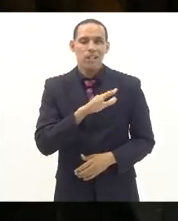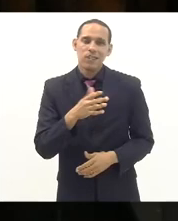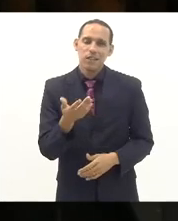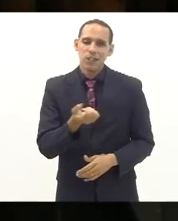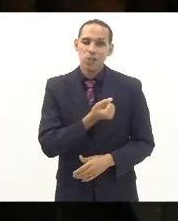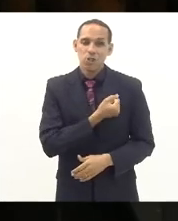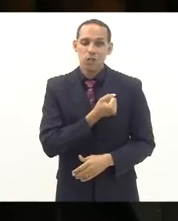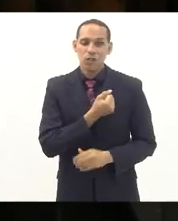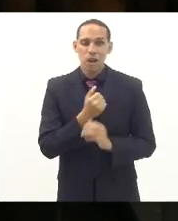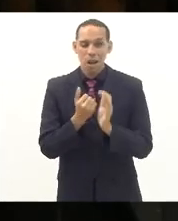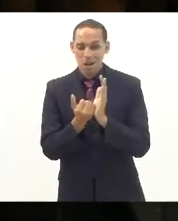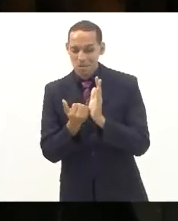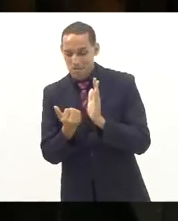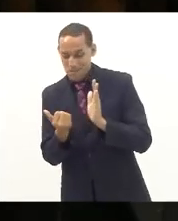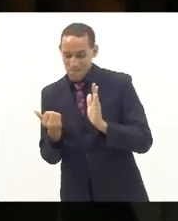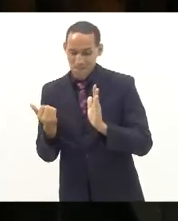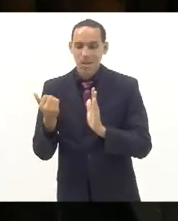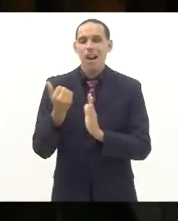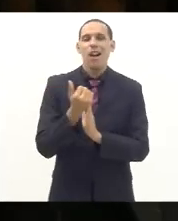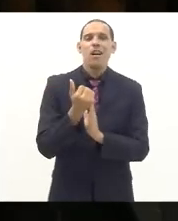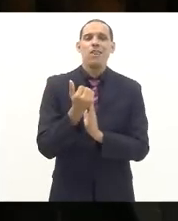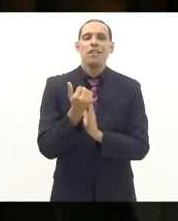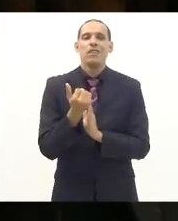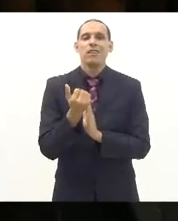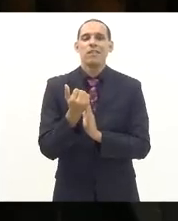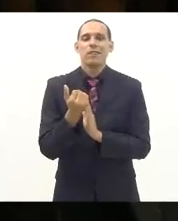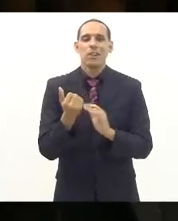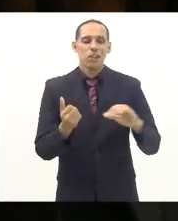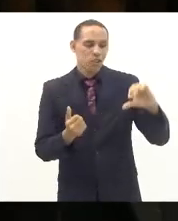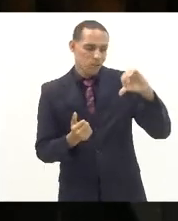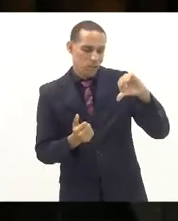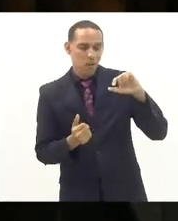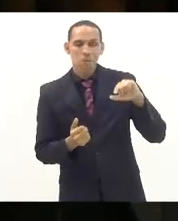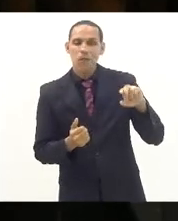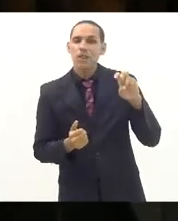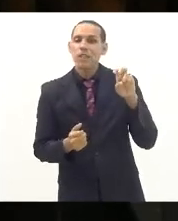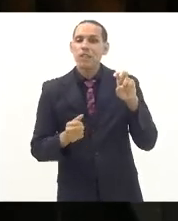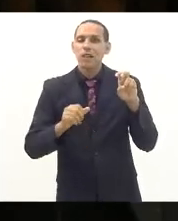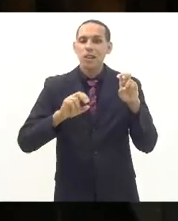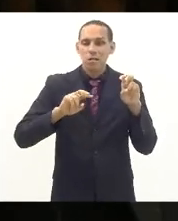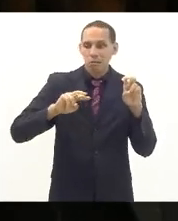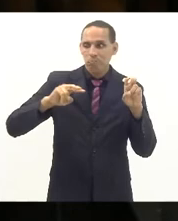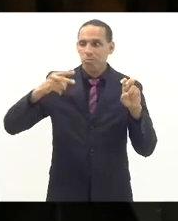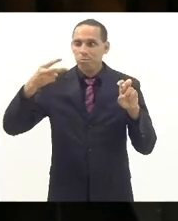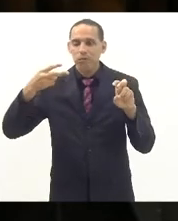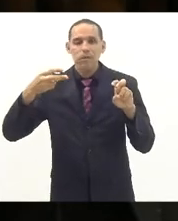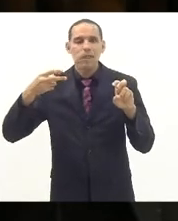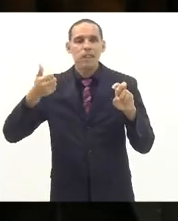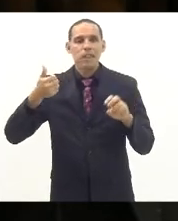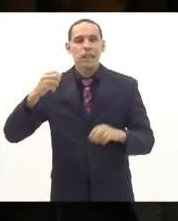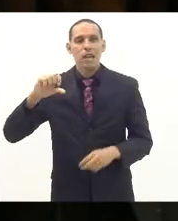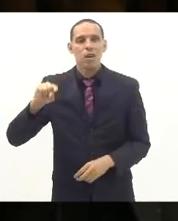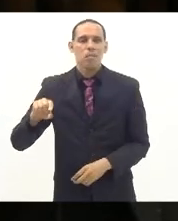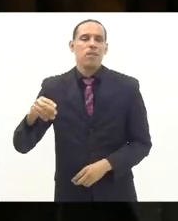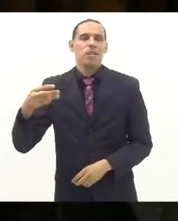número cresceu de 9.5 para 19.3